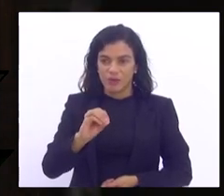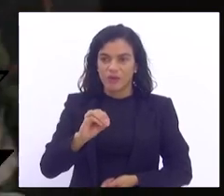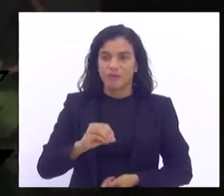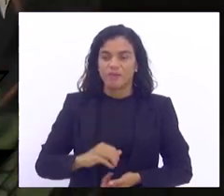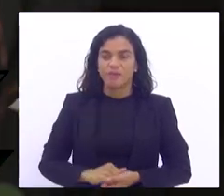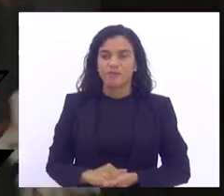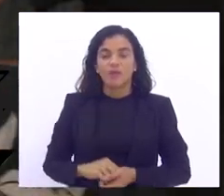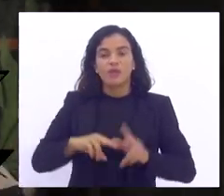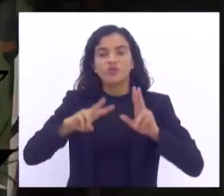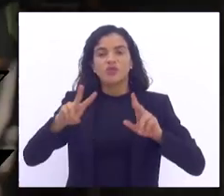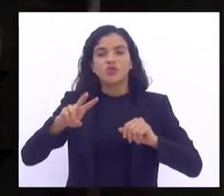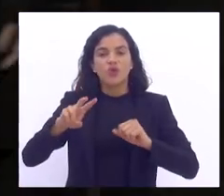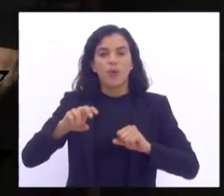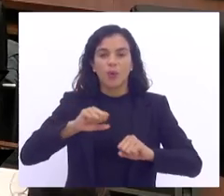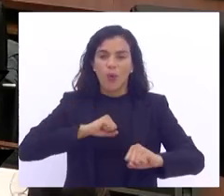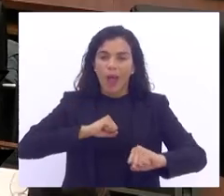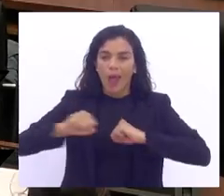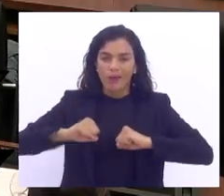ativismo judicial.